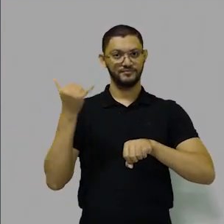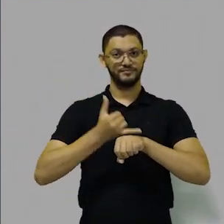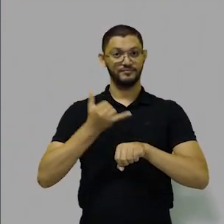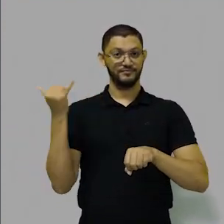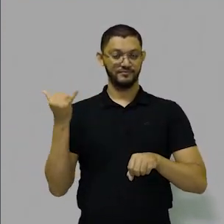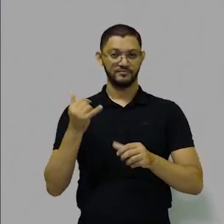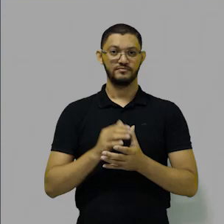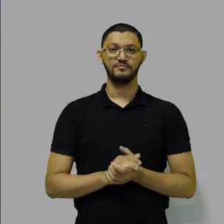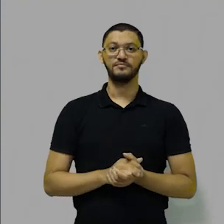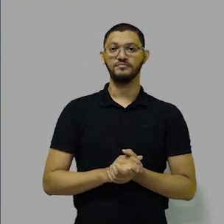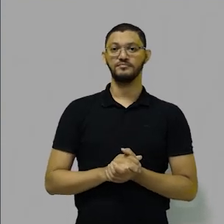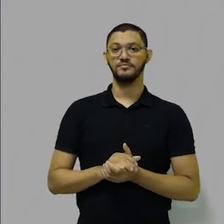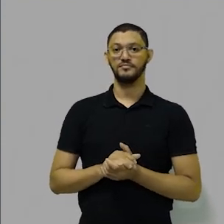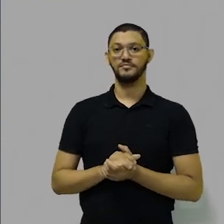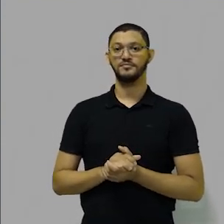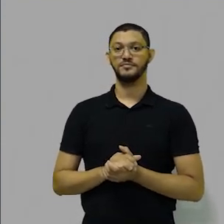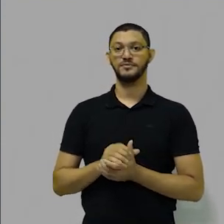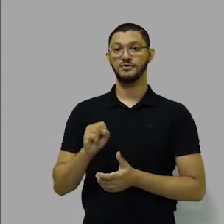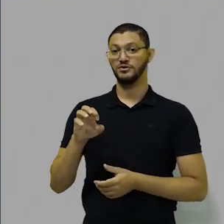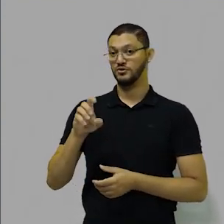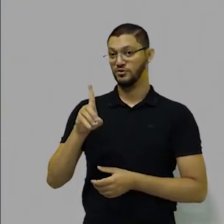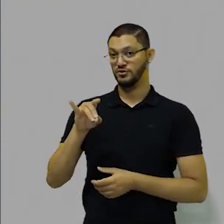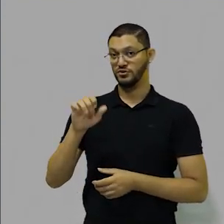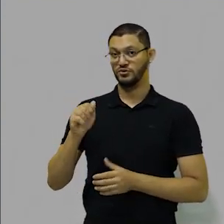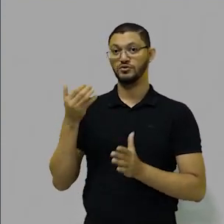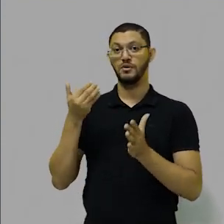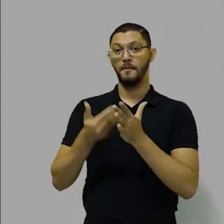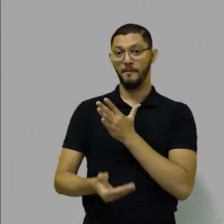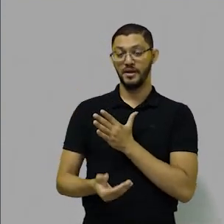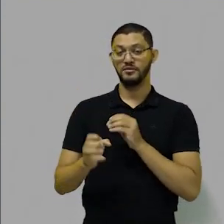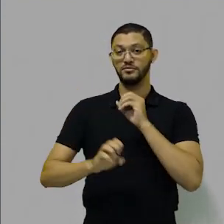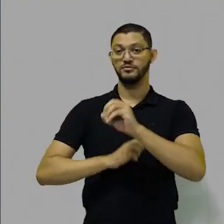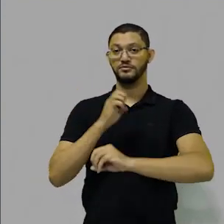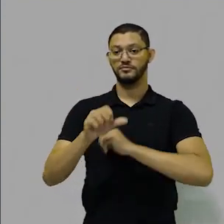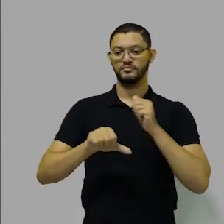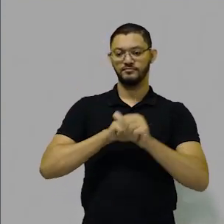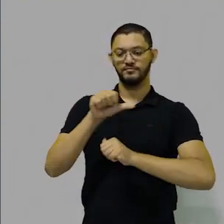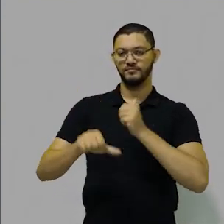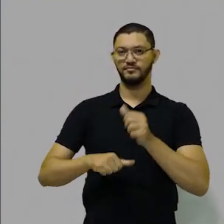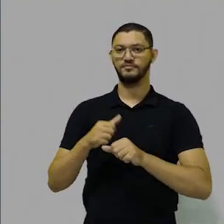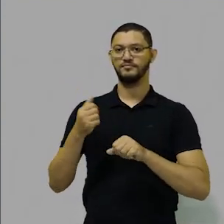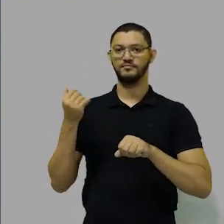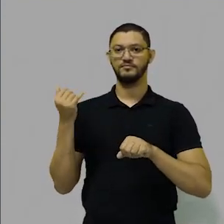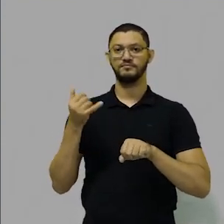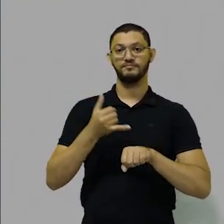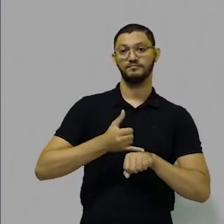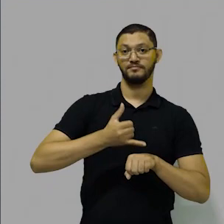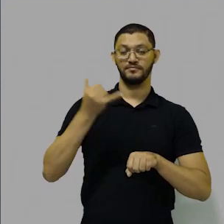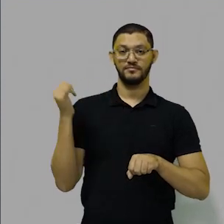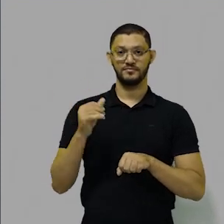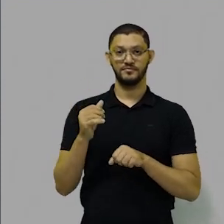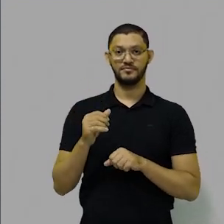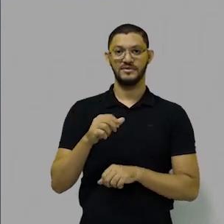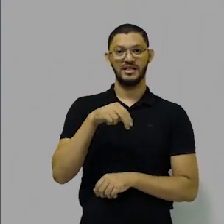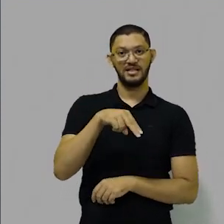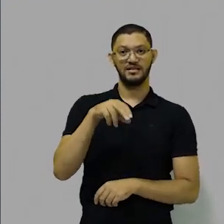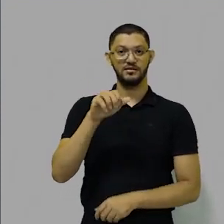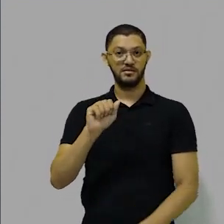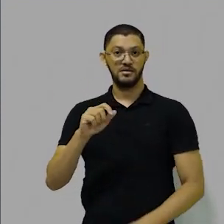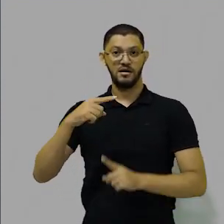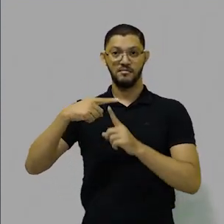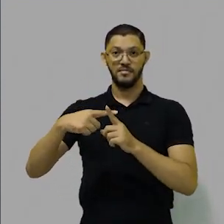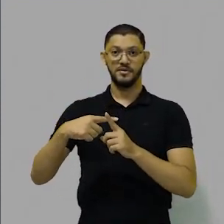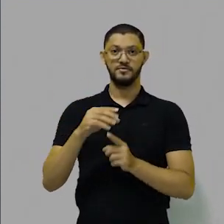iônica. O sódio perde esse elétron, vai se tornar o cátion Na+,